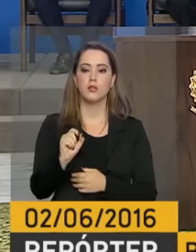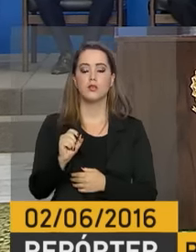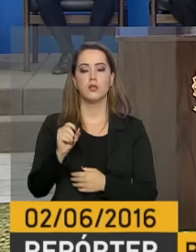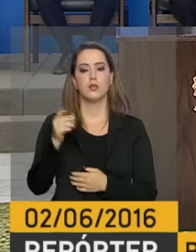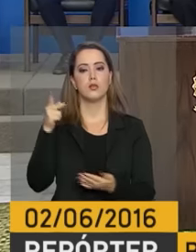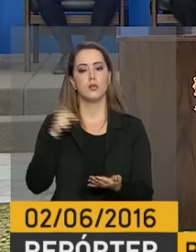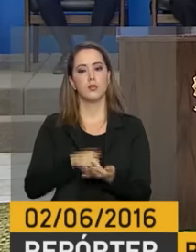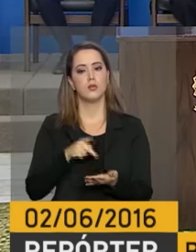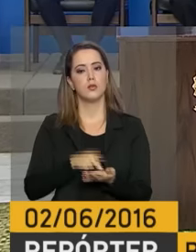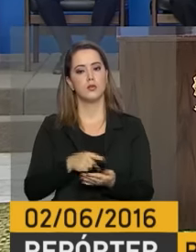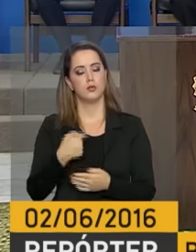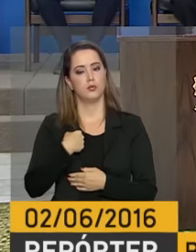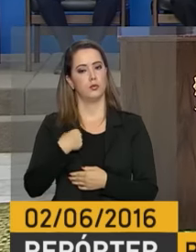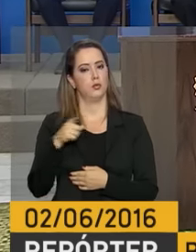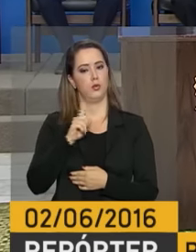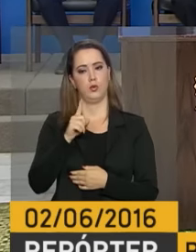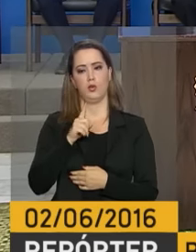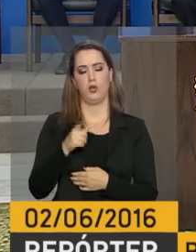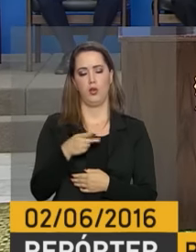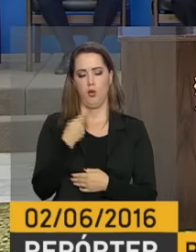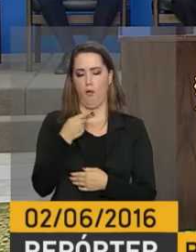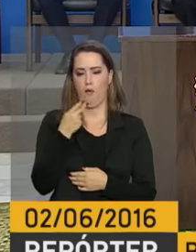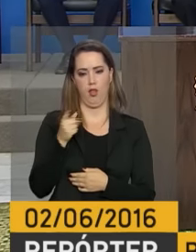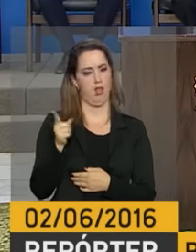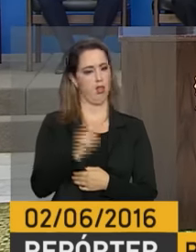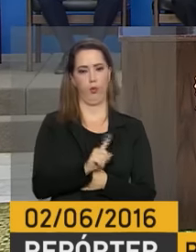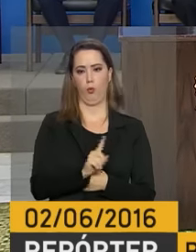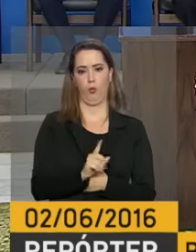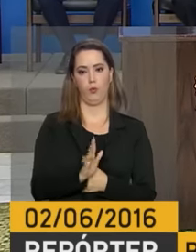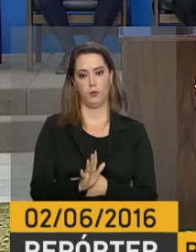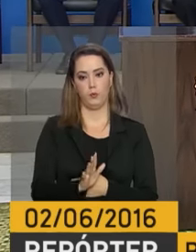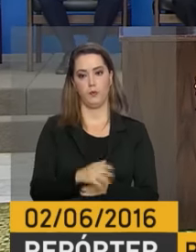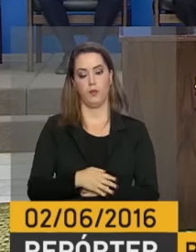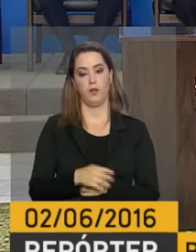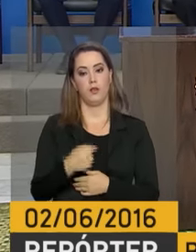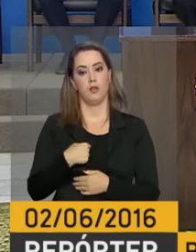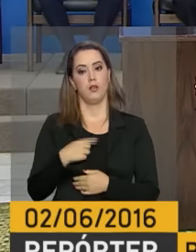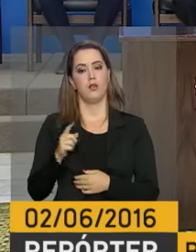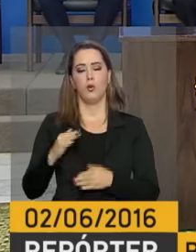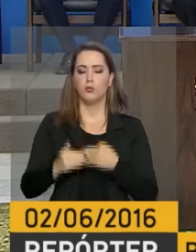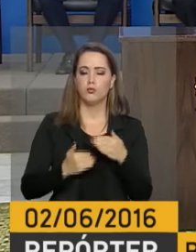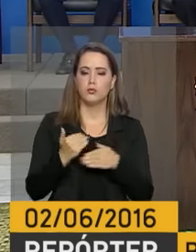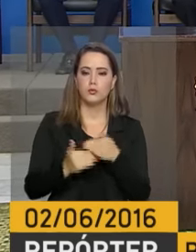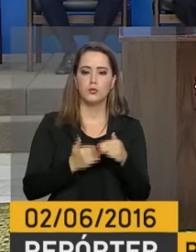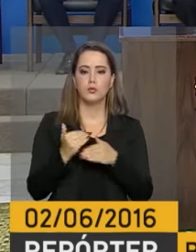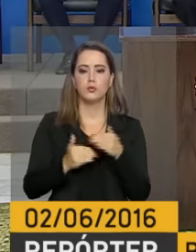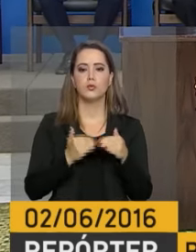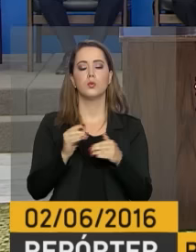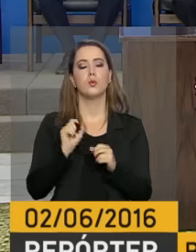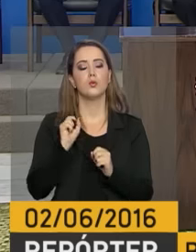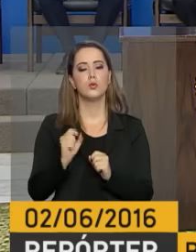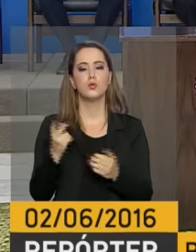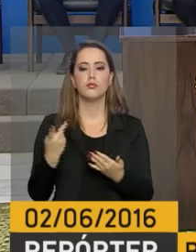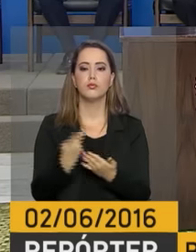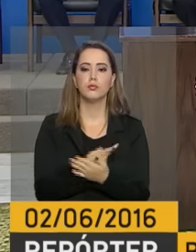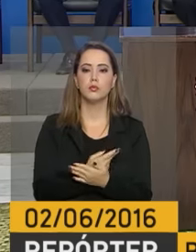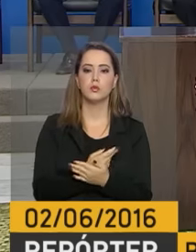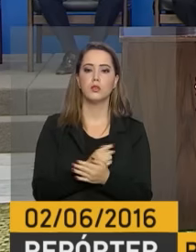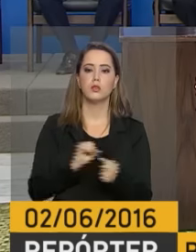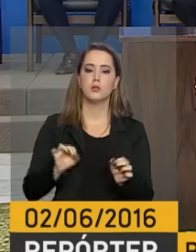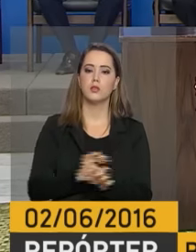jamais renunciará. Essa construção permanente da democracia passa pela transparência dos negócios